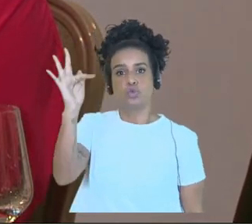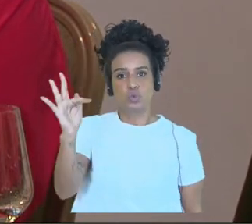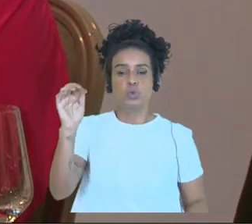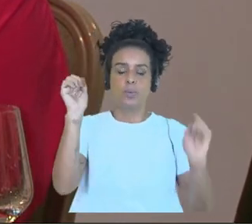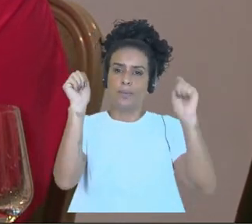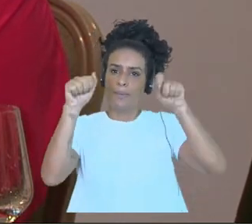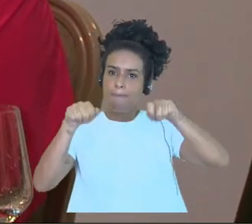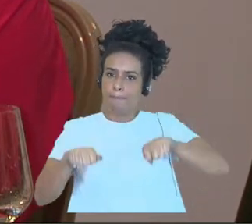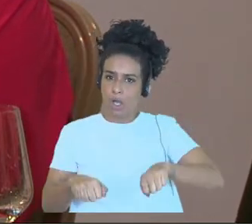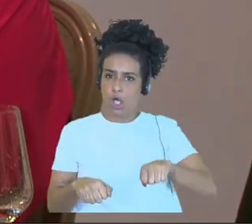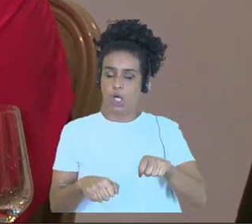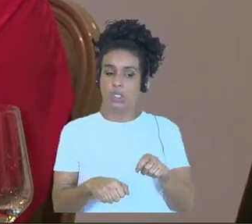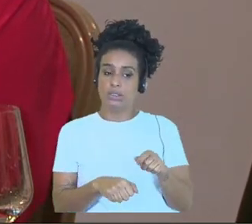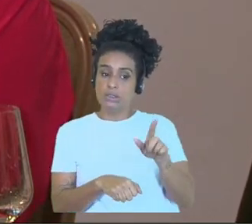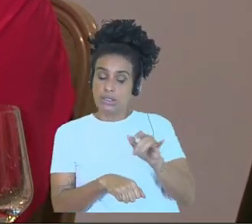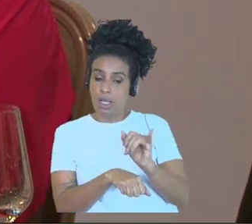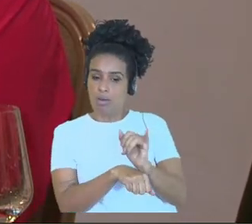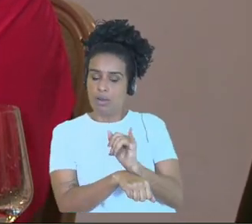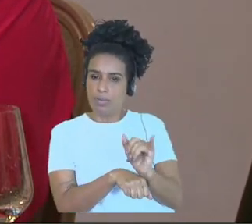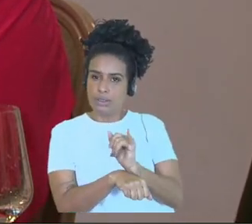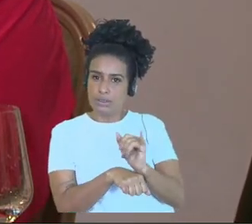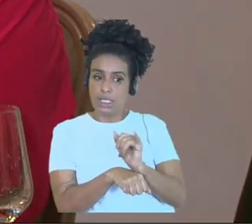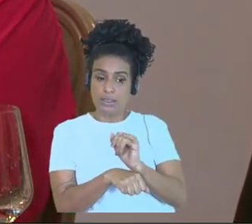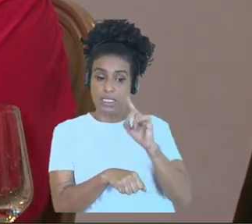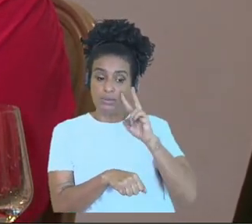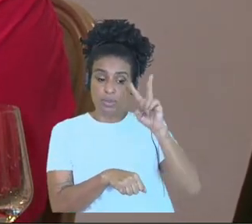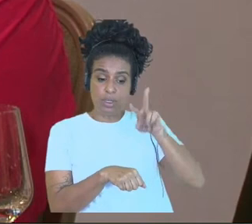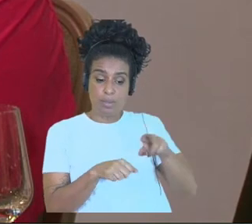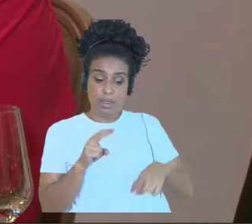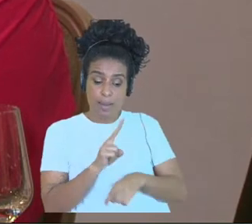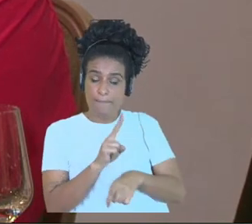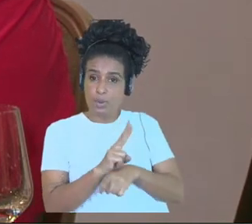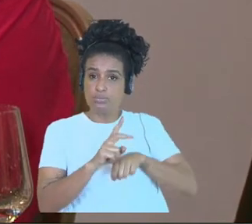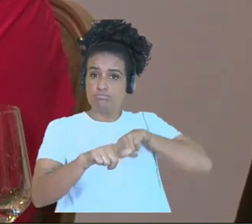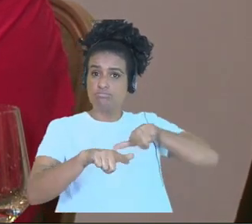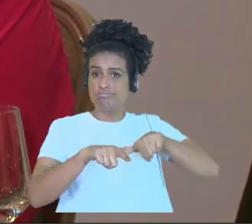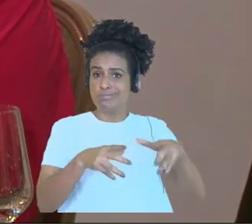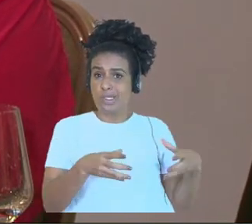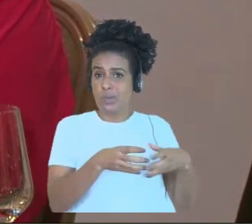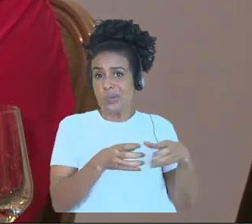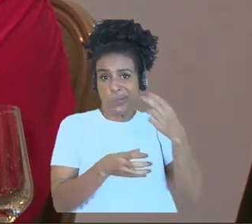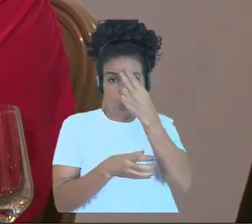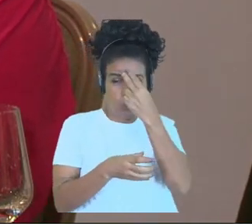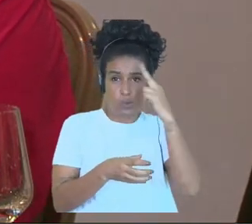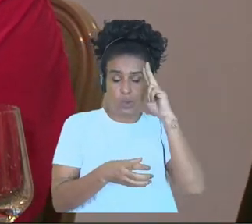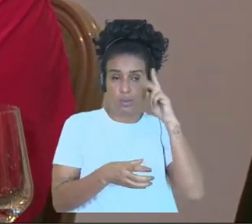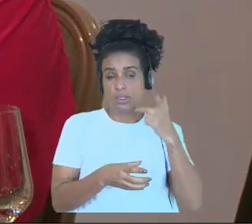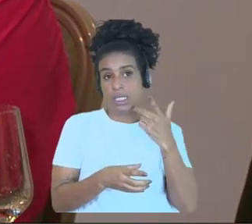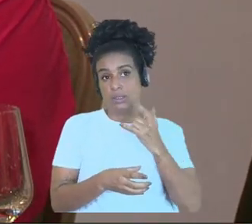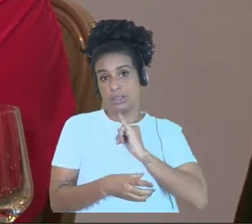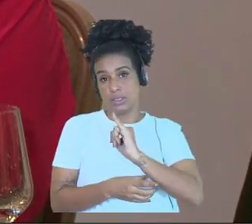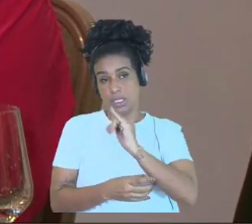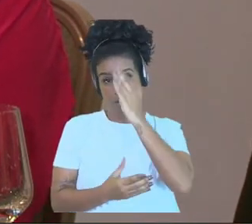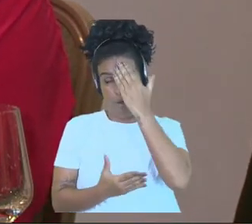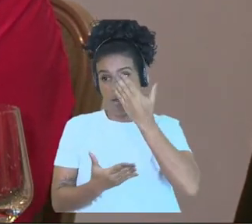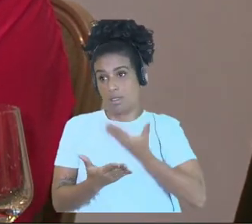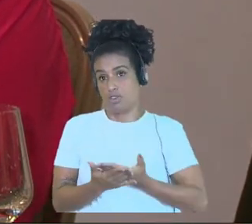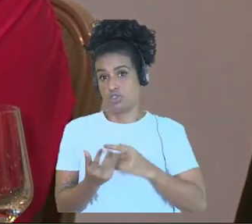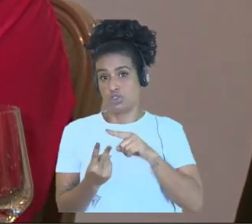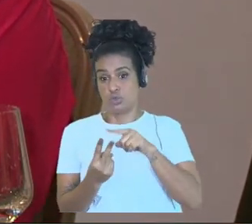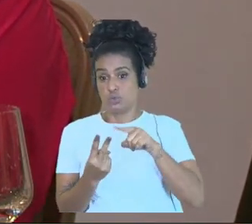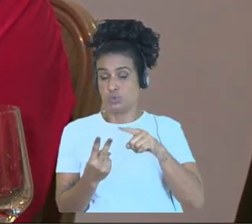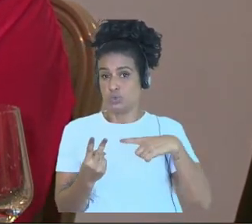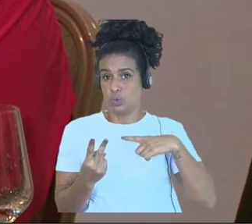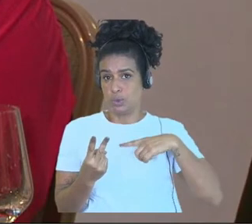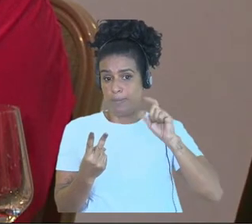para tentar ter algum tipo de sistema de proteção para esses trabalhadores. Então, se eu fosse apostar em duas